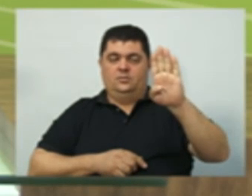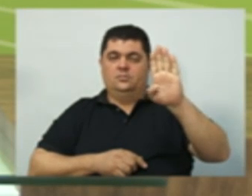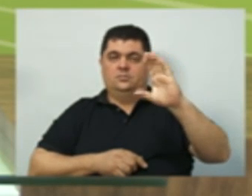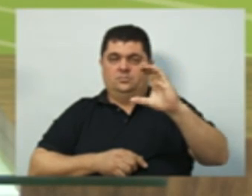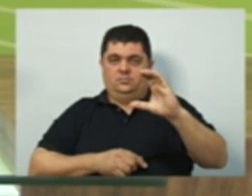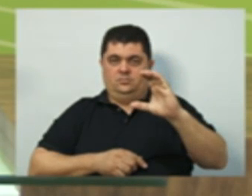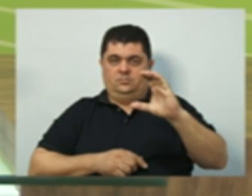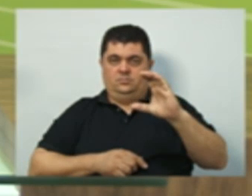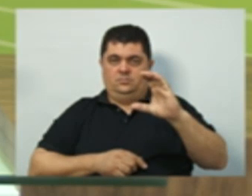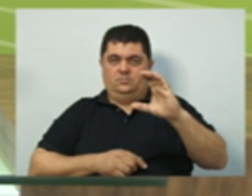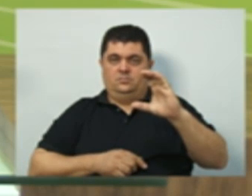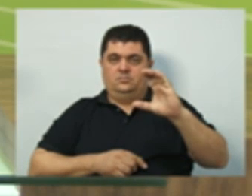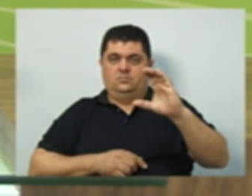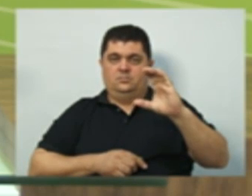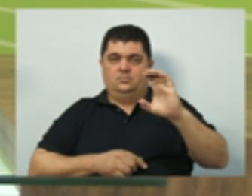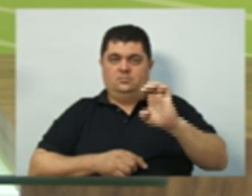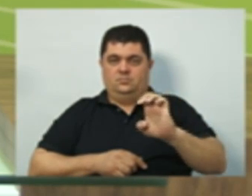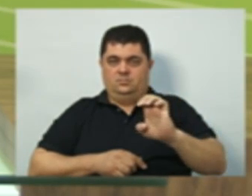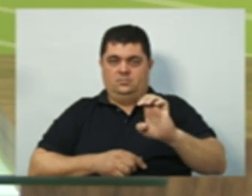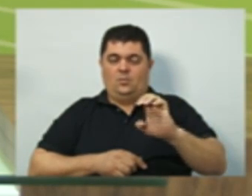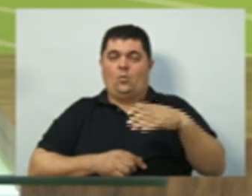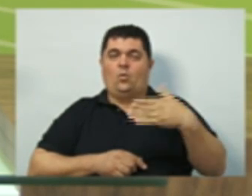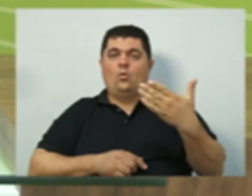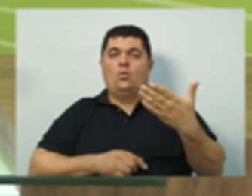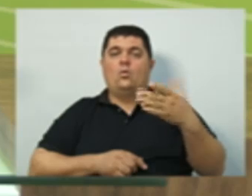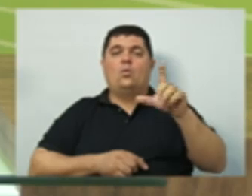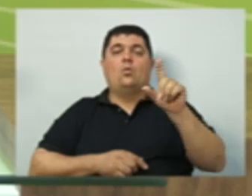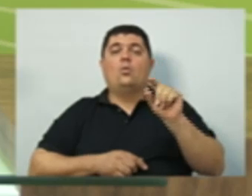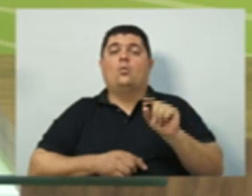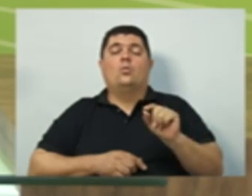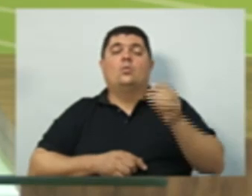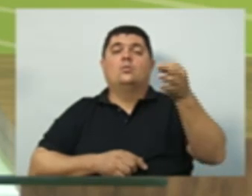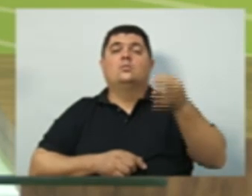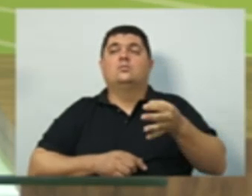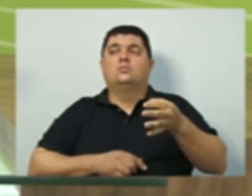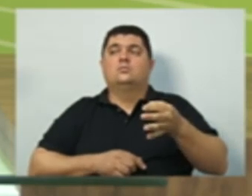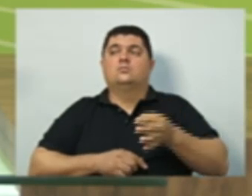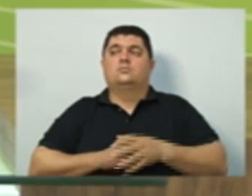letra C e letra E. Qual será que